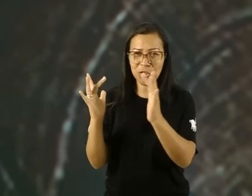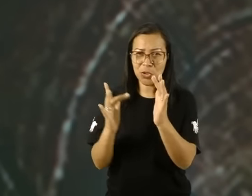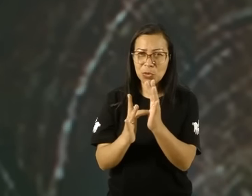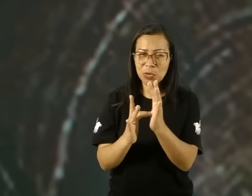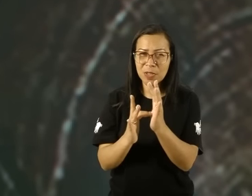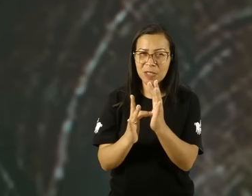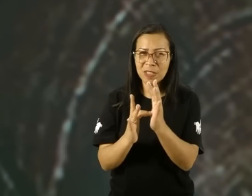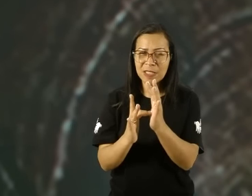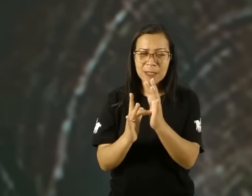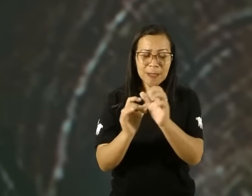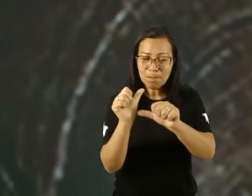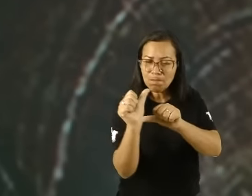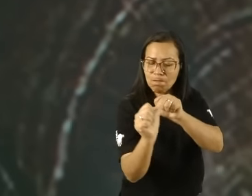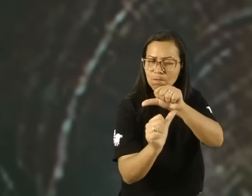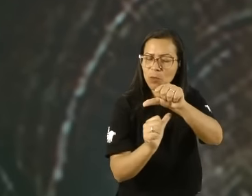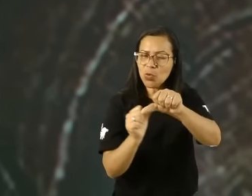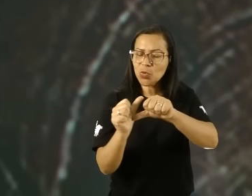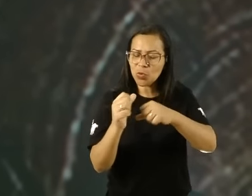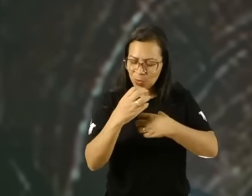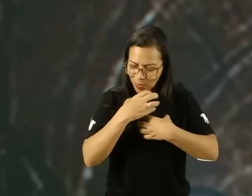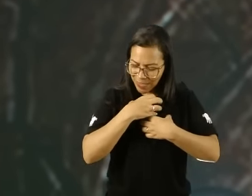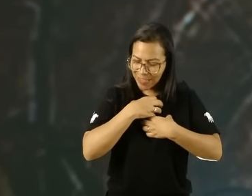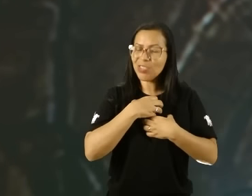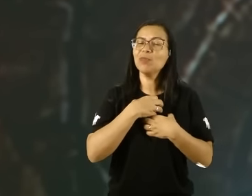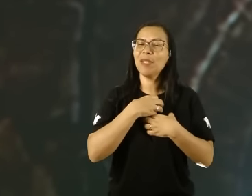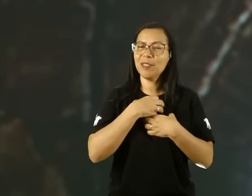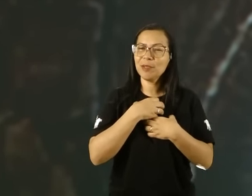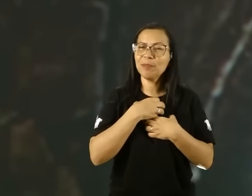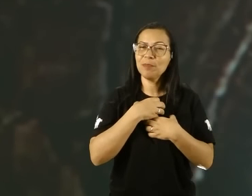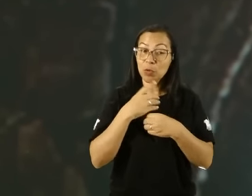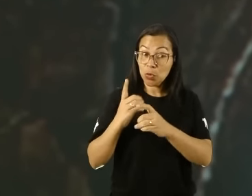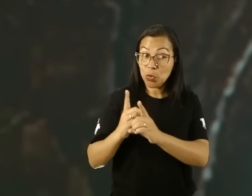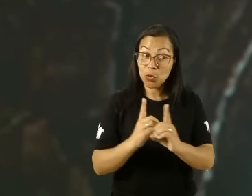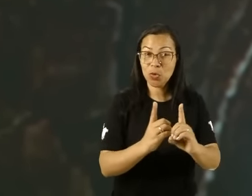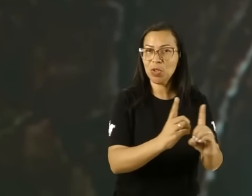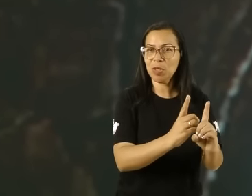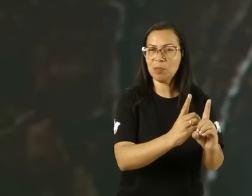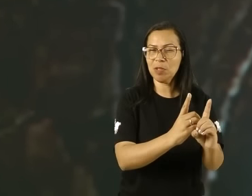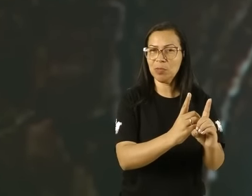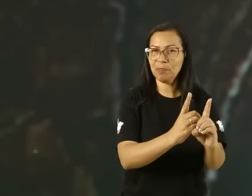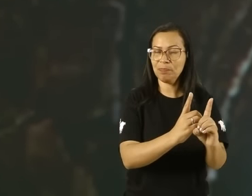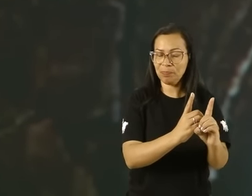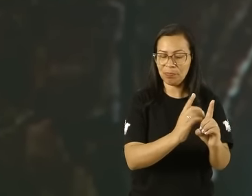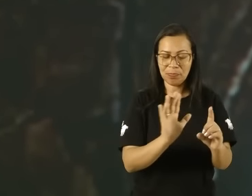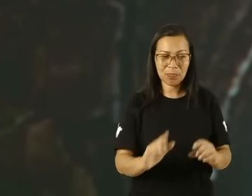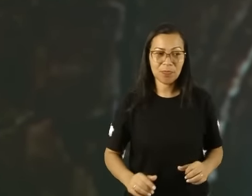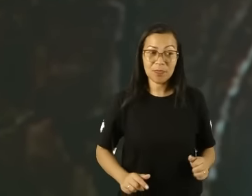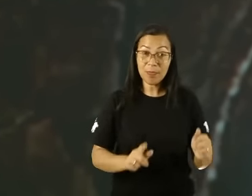E Pedro não vai cair na cachaça. Não, Pedro não vai fumar, abrir um